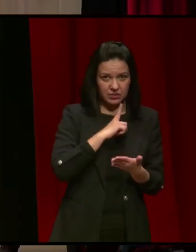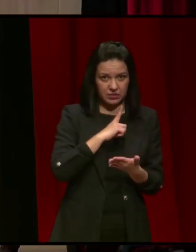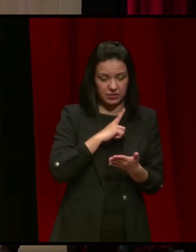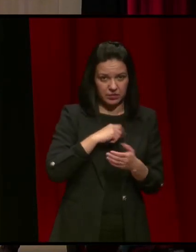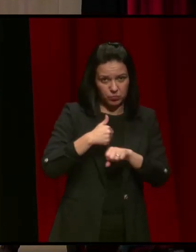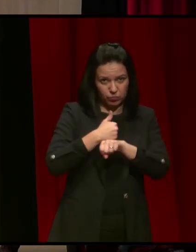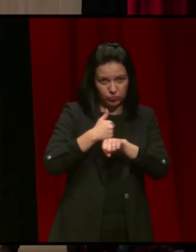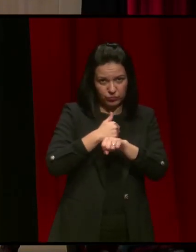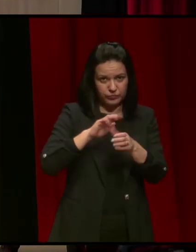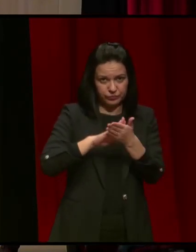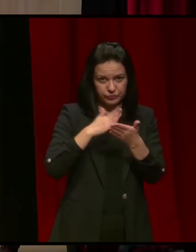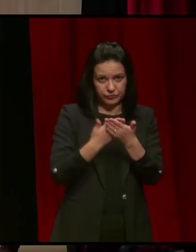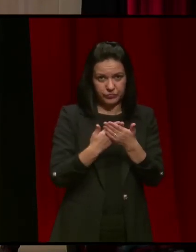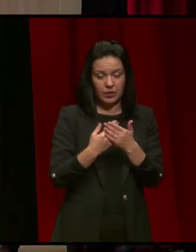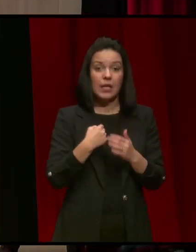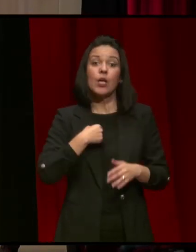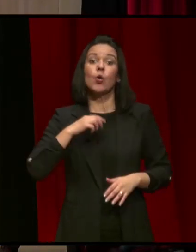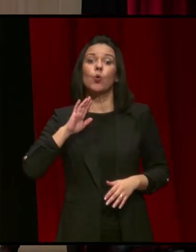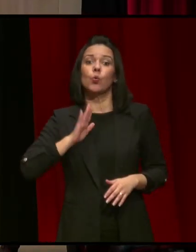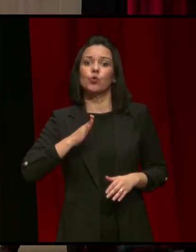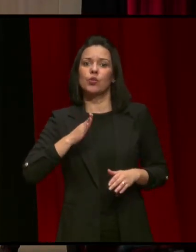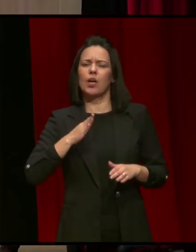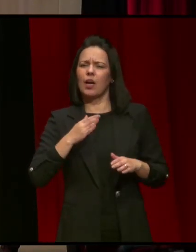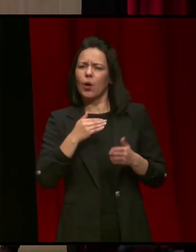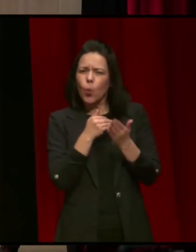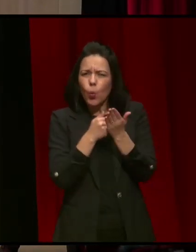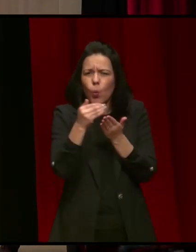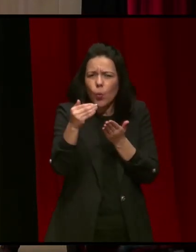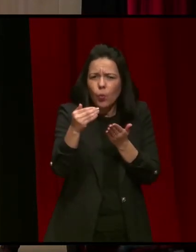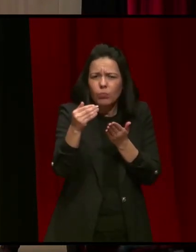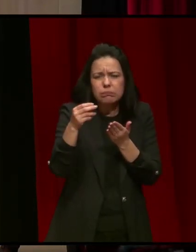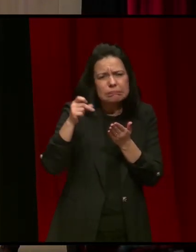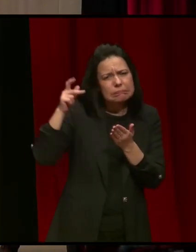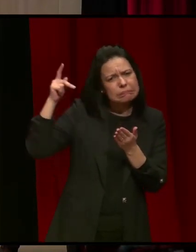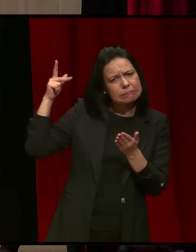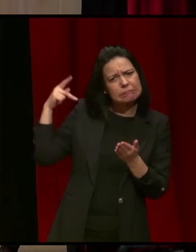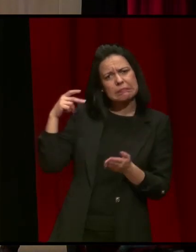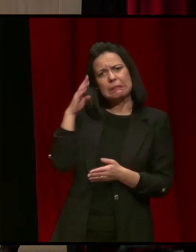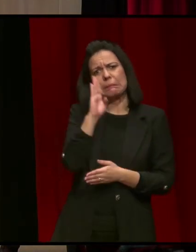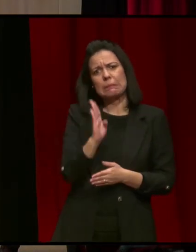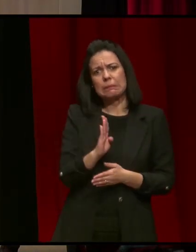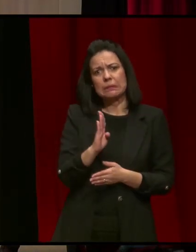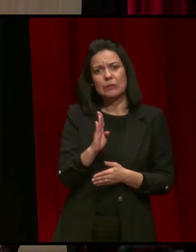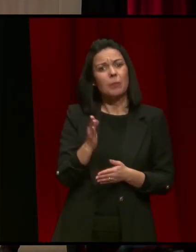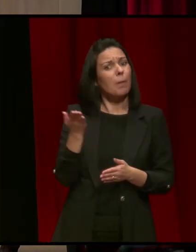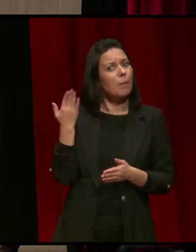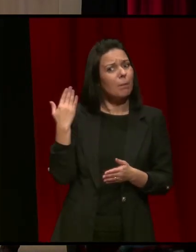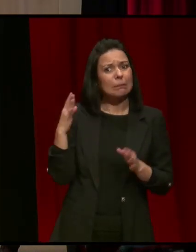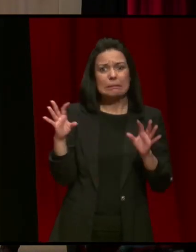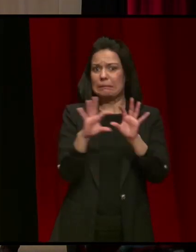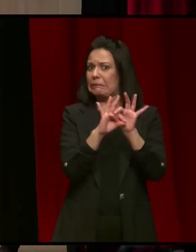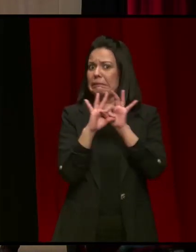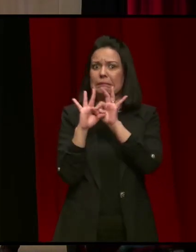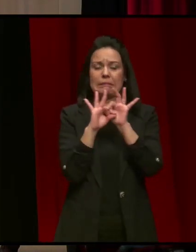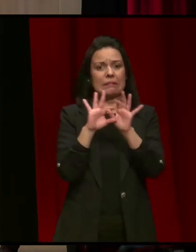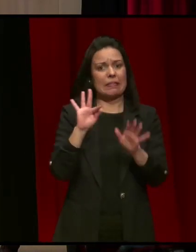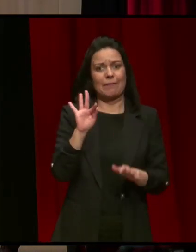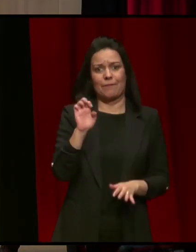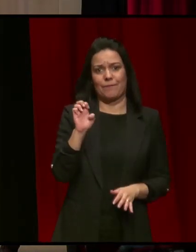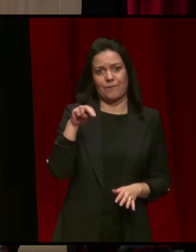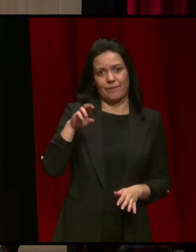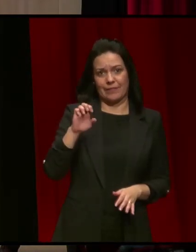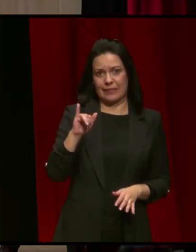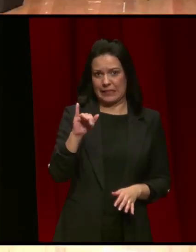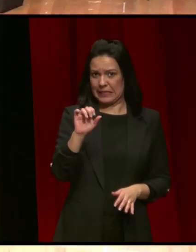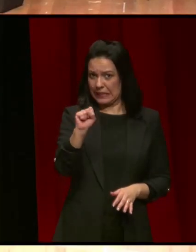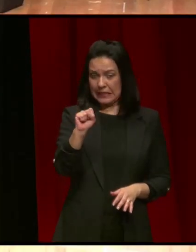quando trabalhei, eu fui um dos primeiros intérpretes do Brasil, oficialmente, na época que não tinha nem a FENES ainda, a Federação Nacional de Educação dos Surdos. Eu